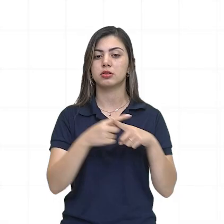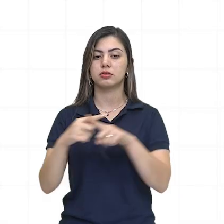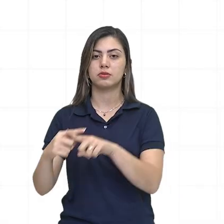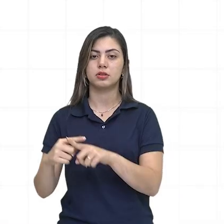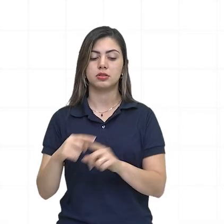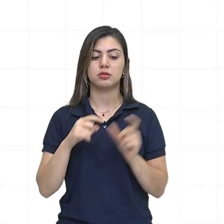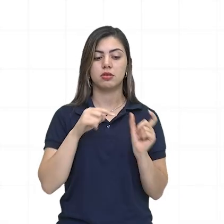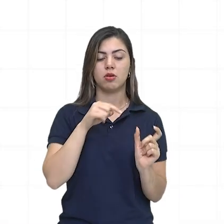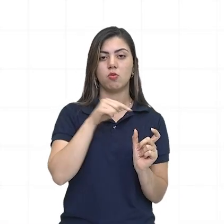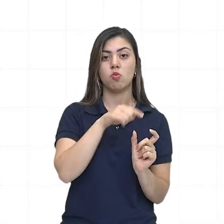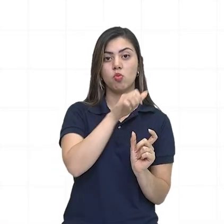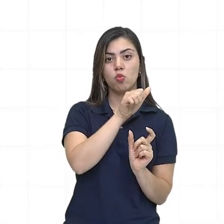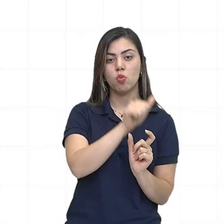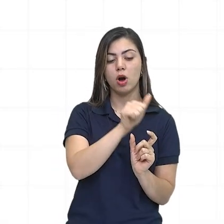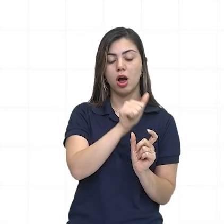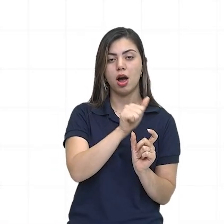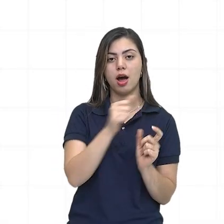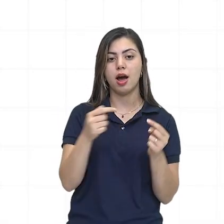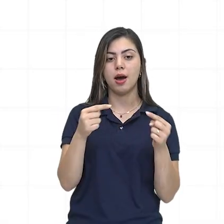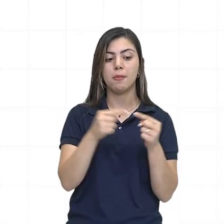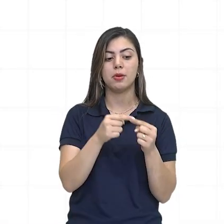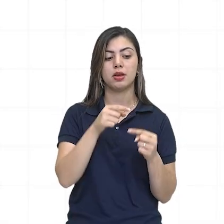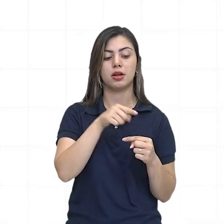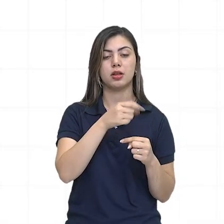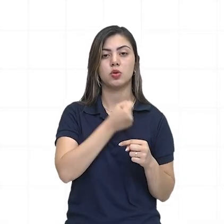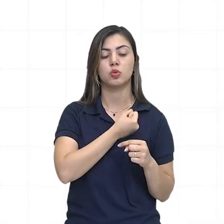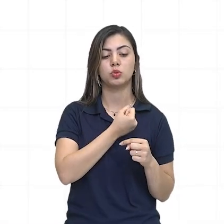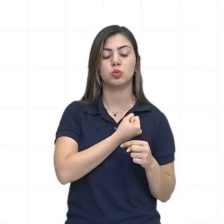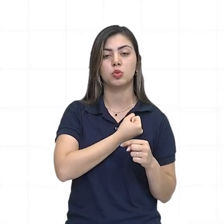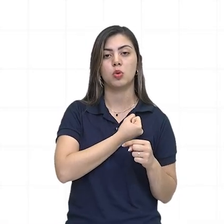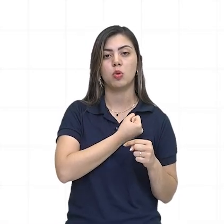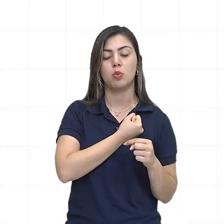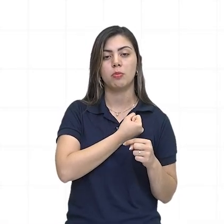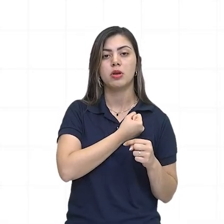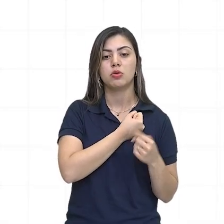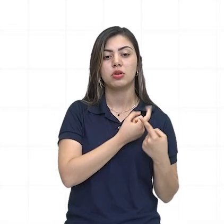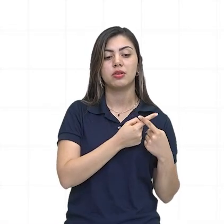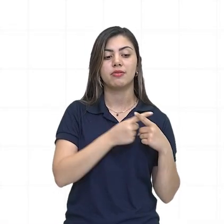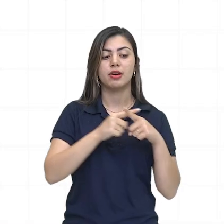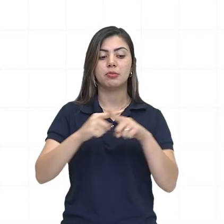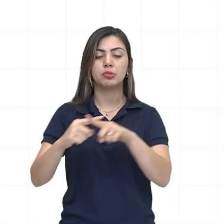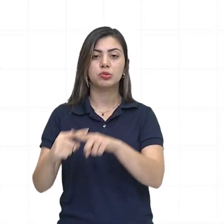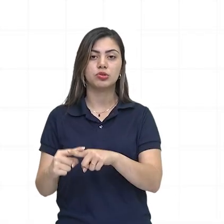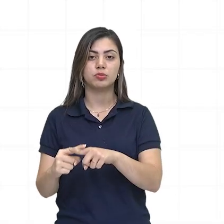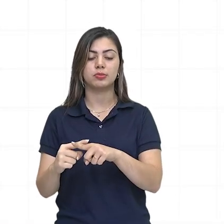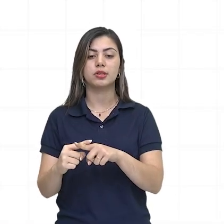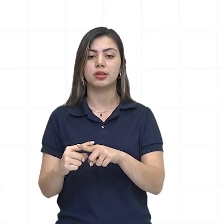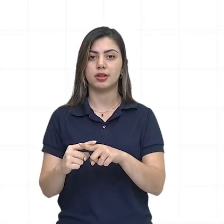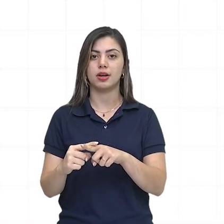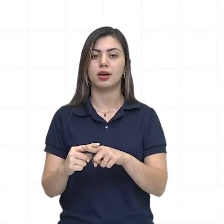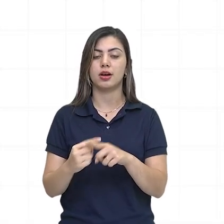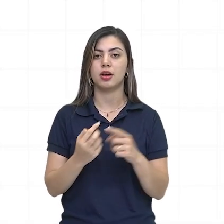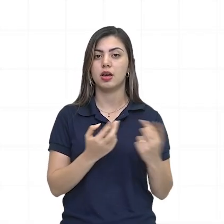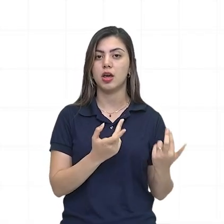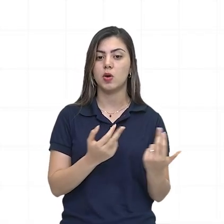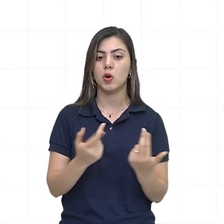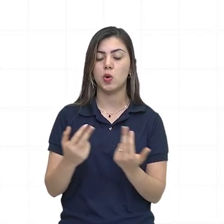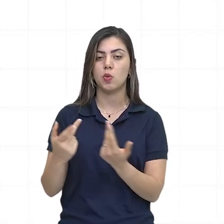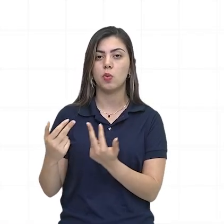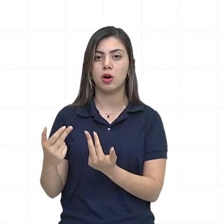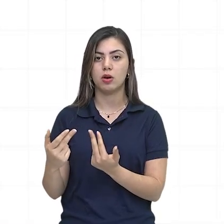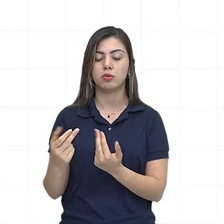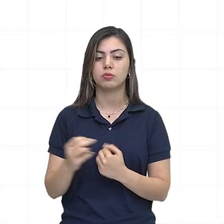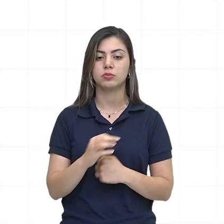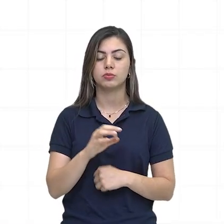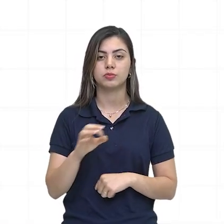A. Você será multiplicada por você mesma, pelo que eu